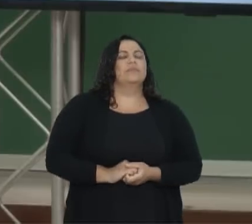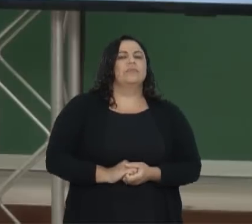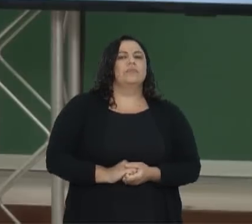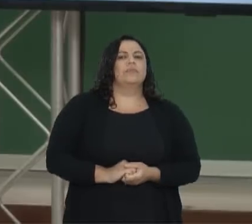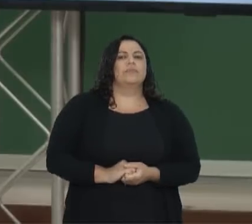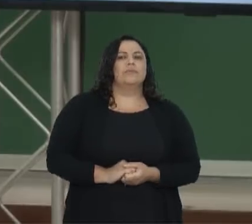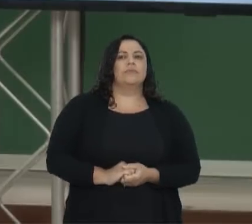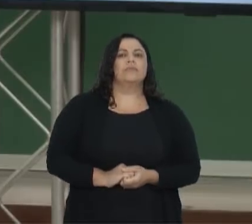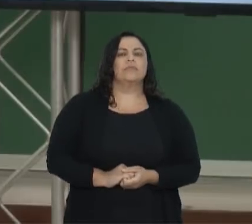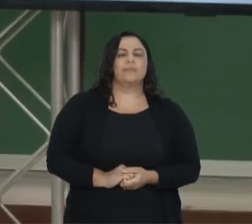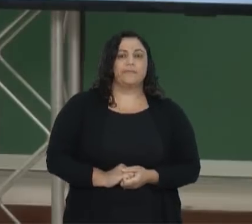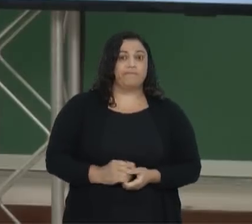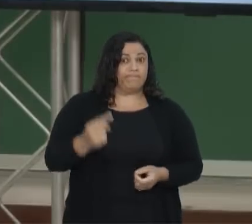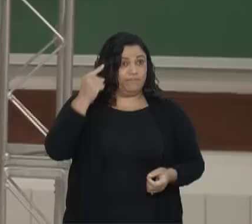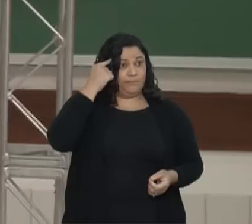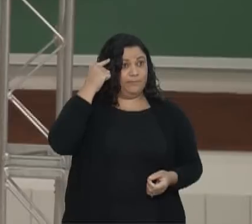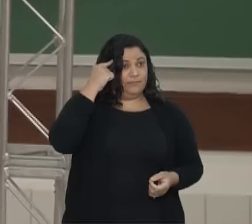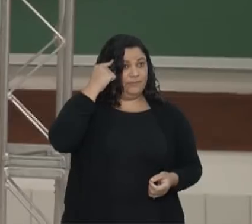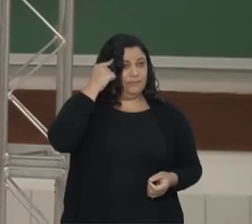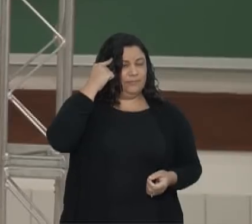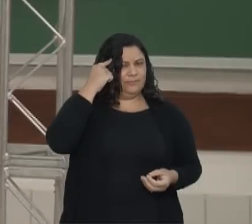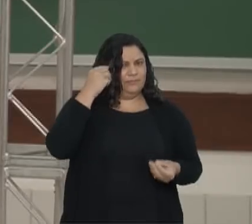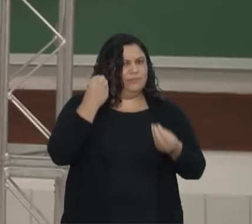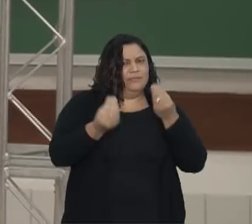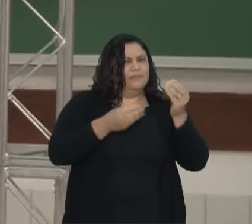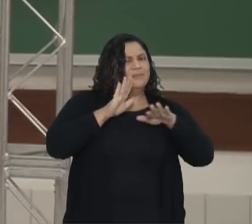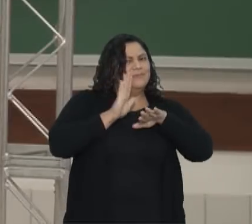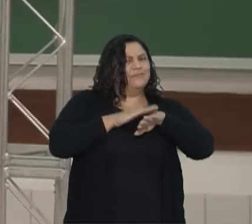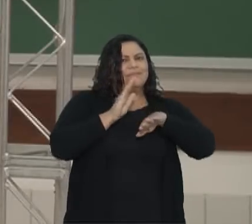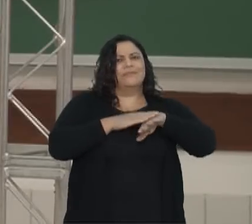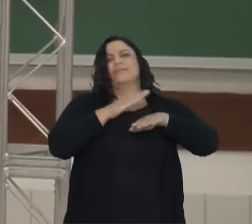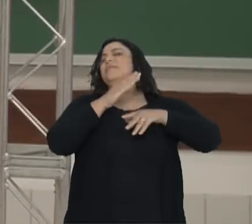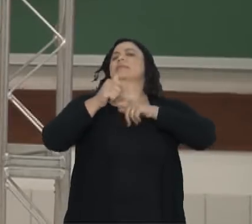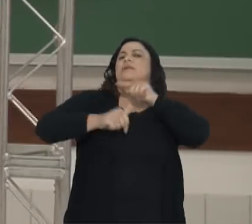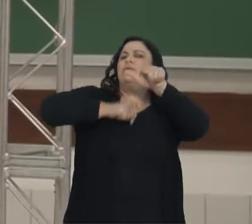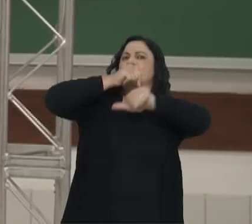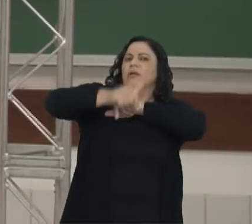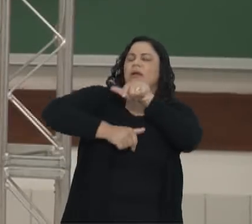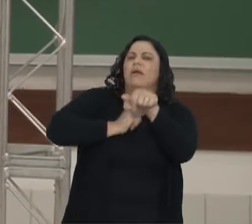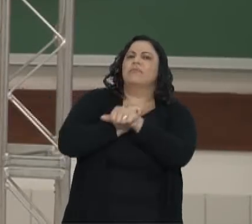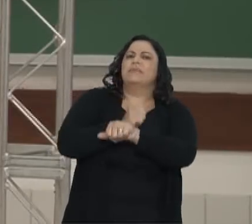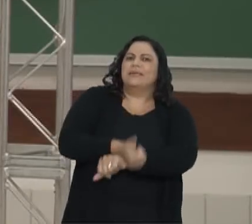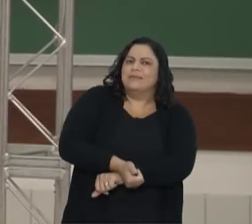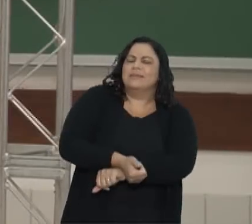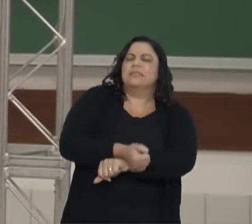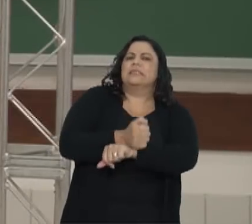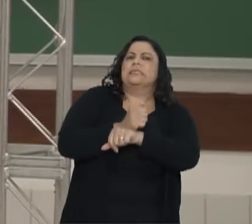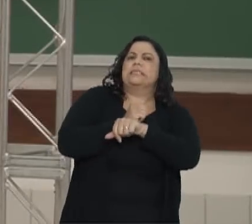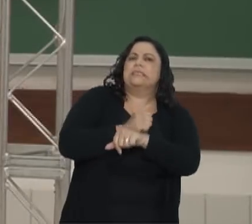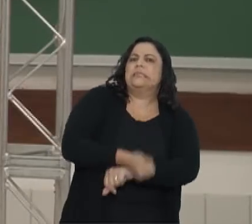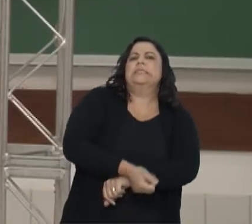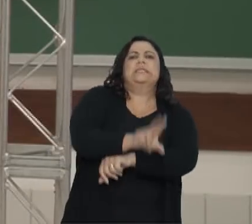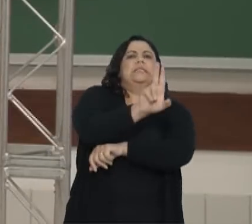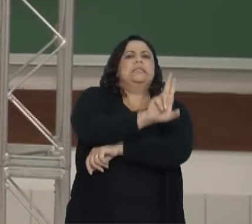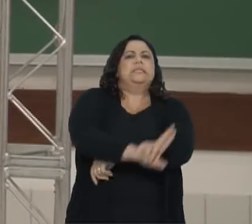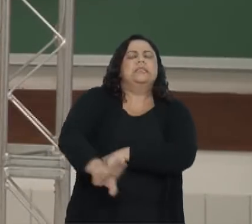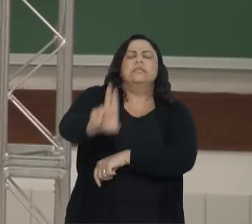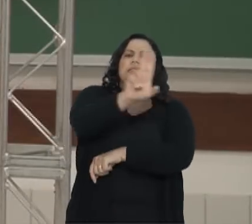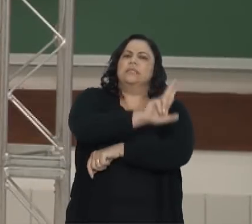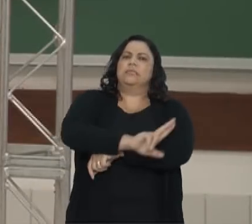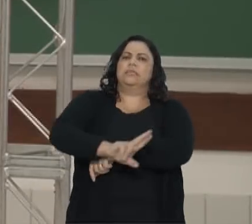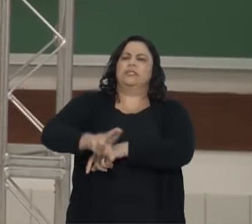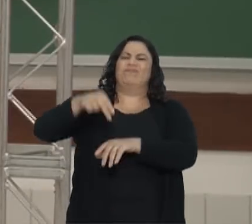questão. E aí vamos pensar um pouquinho no uso da mão de obra escrava, que ela foi extremamente utilizada, muito